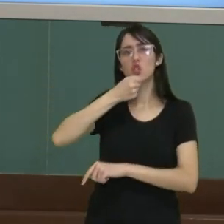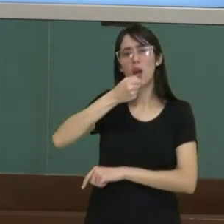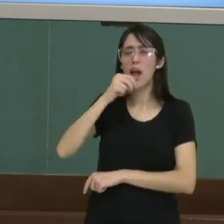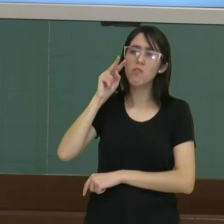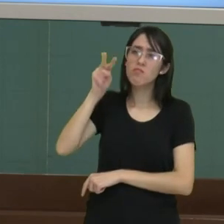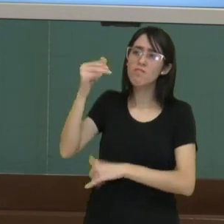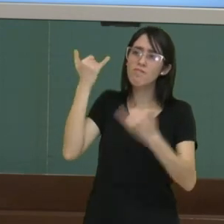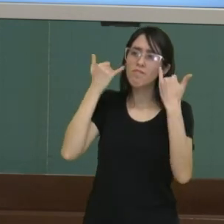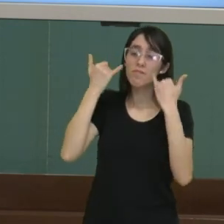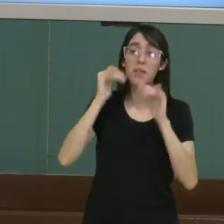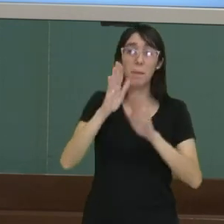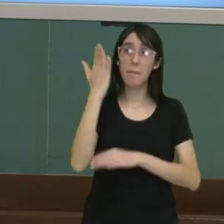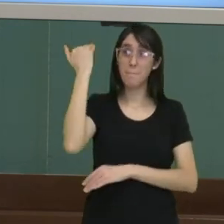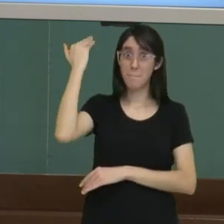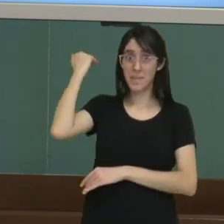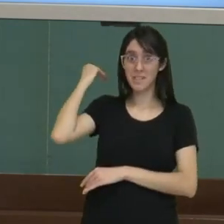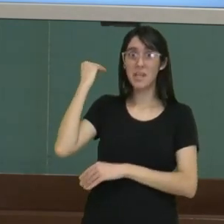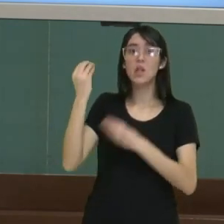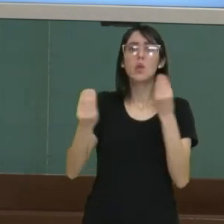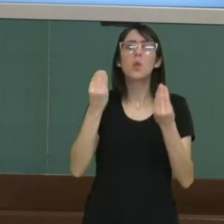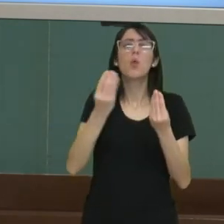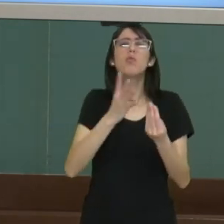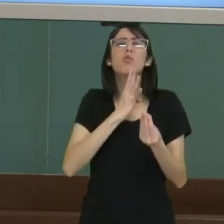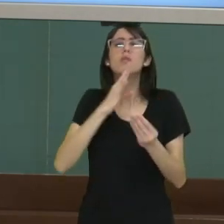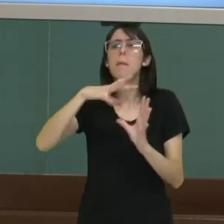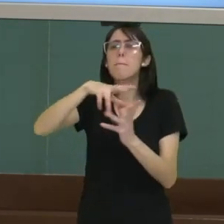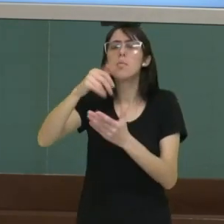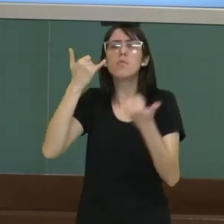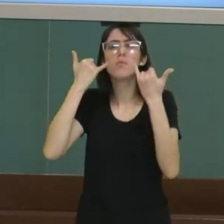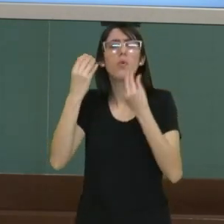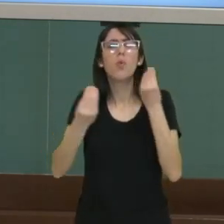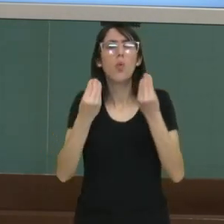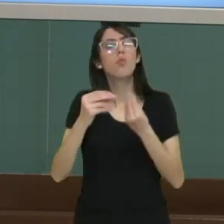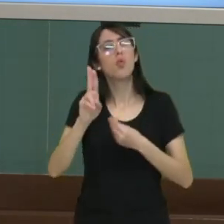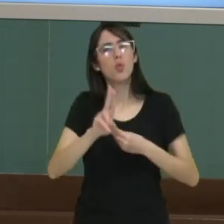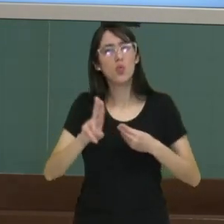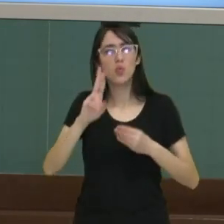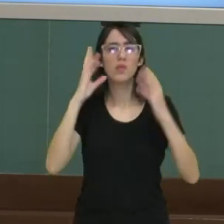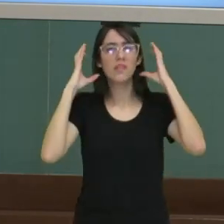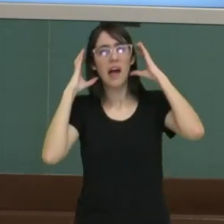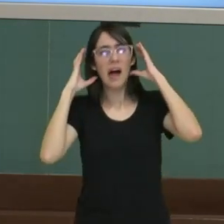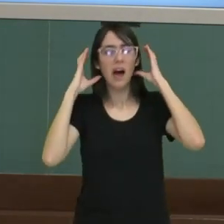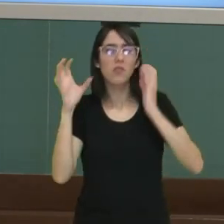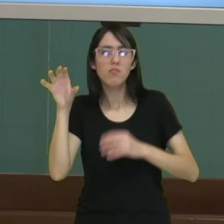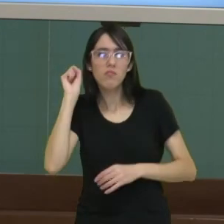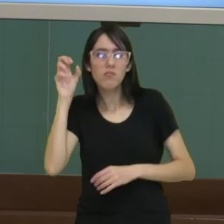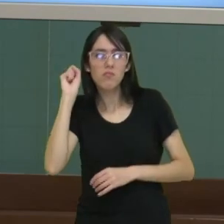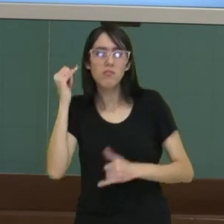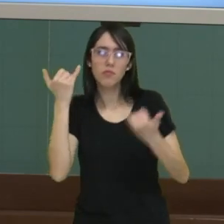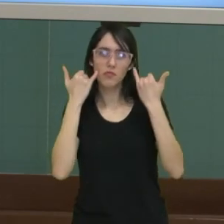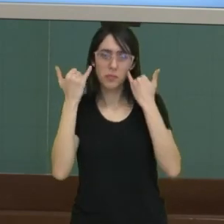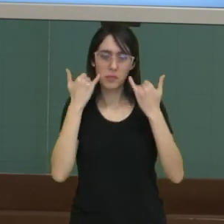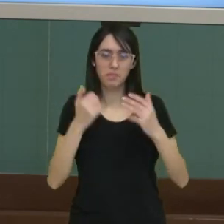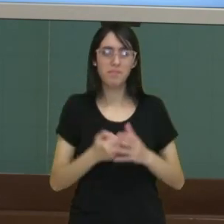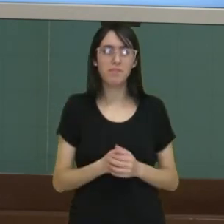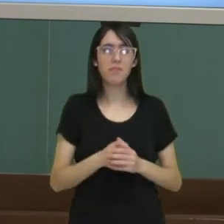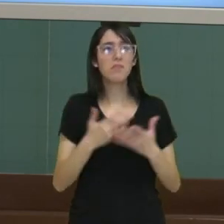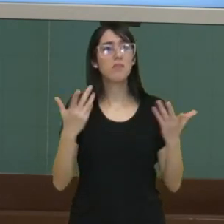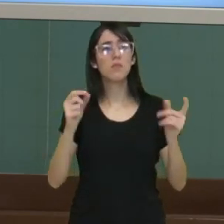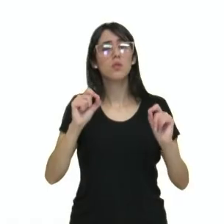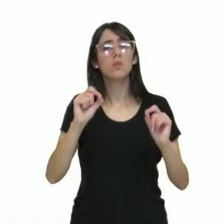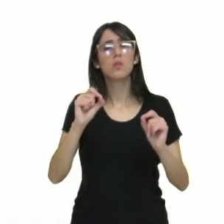você ter contato com o mundo, você ligava ao rádio nos programas mais badalados da época, certo? Então, qual era a importância do